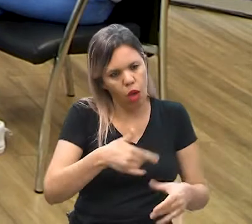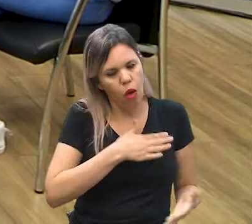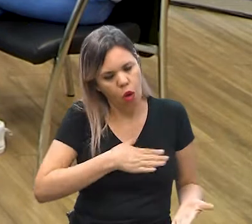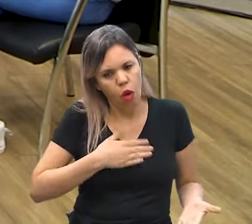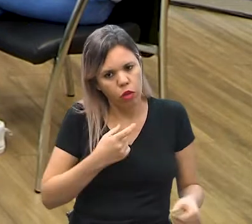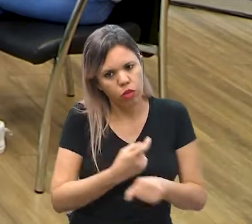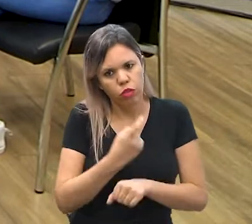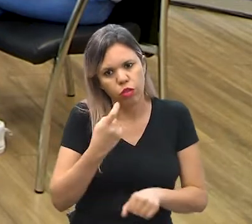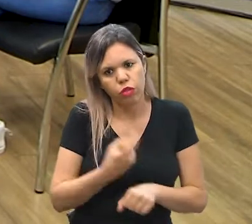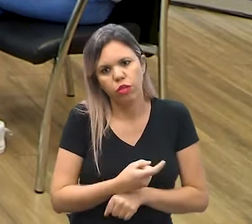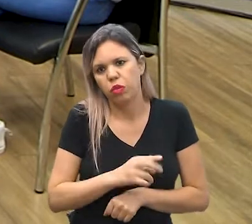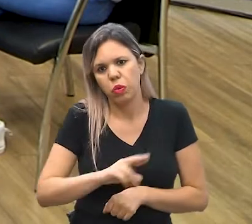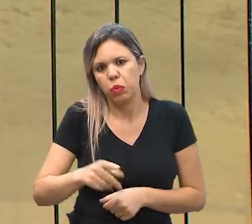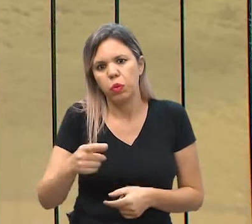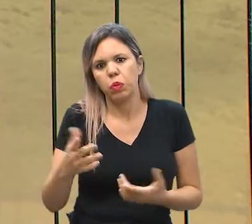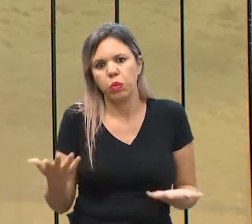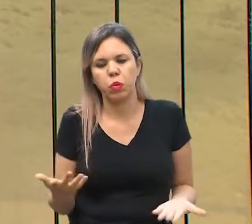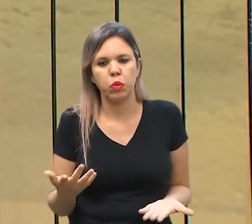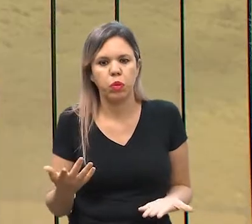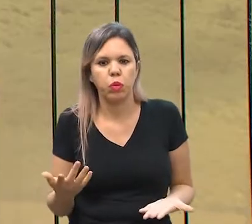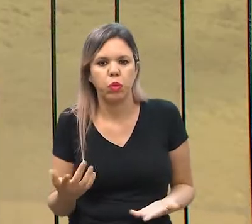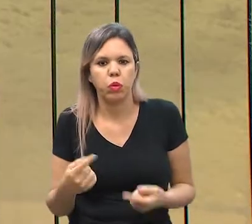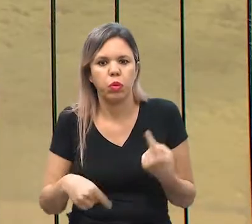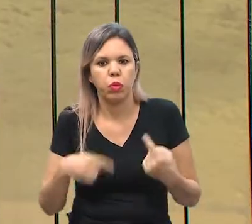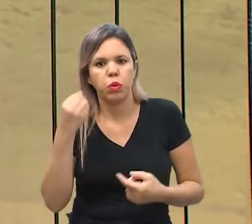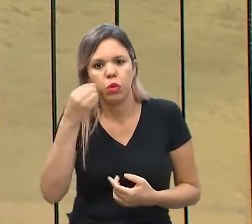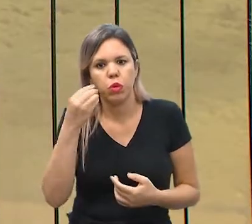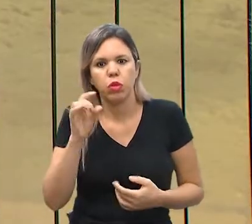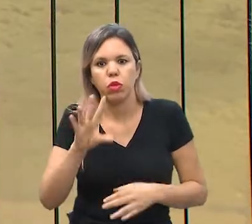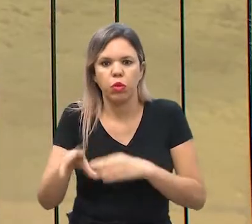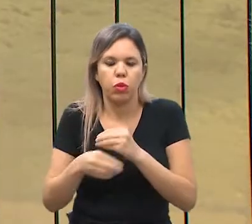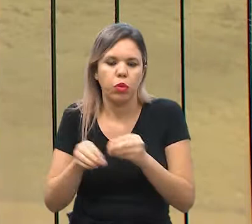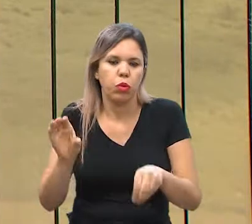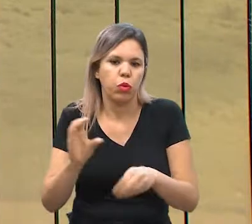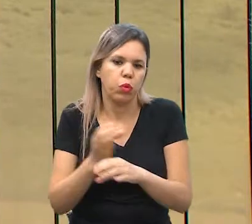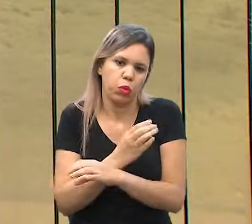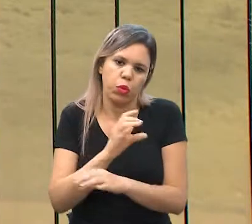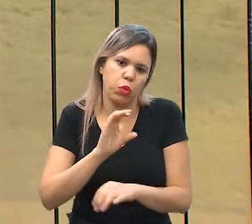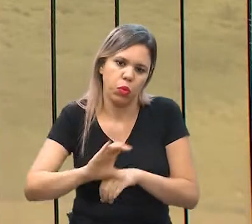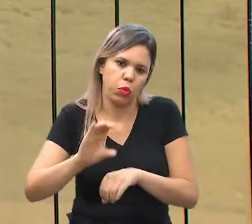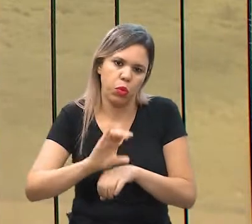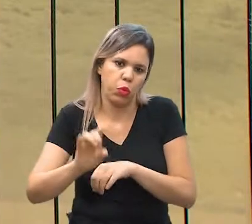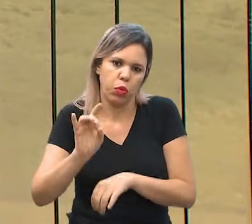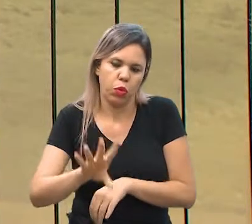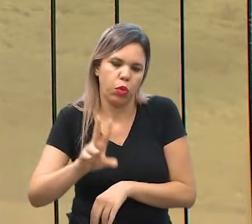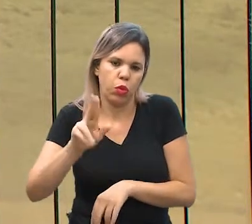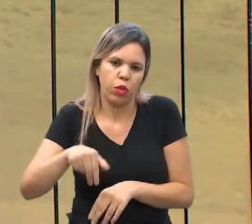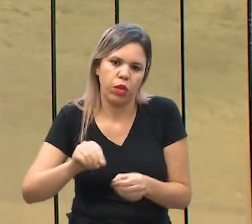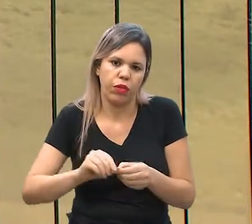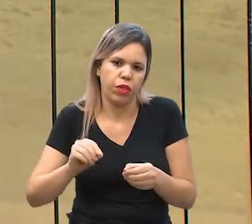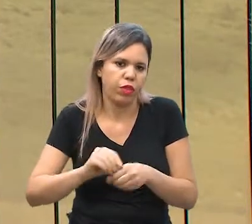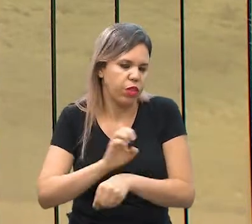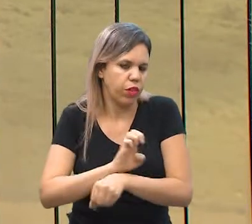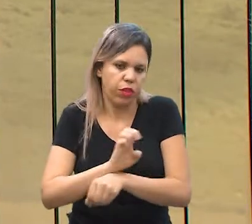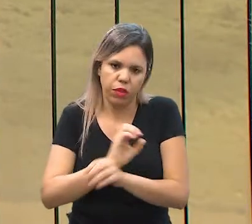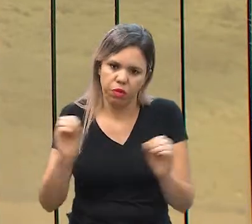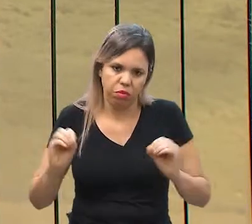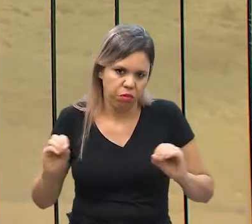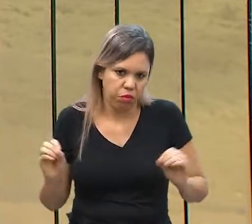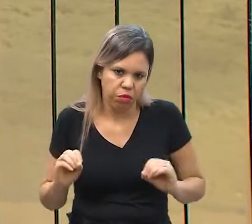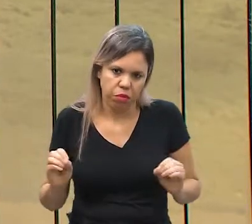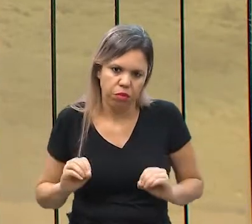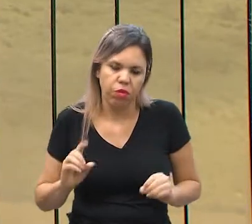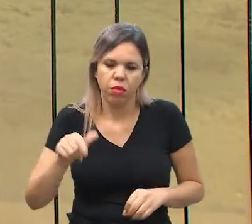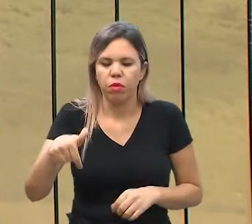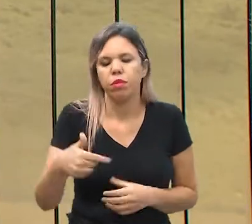curti. Descobri que não era pra mim, foi uma experiência que eu só concluí o curso, nunca fiz estágio nem nada. Tá. E